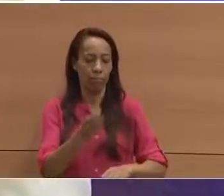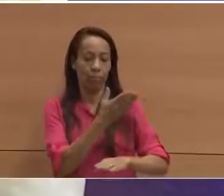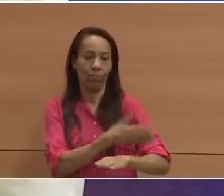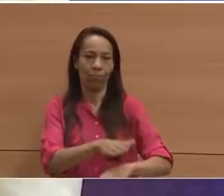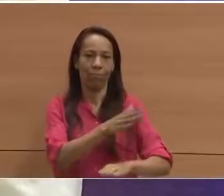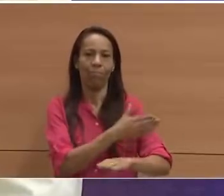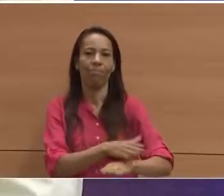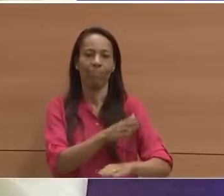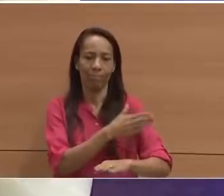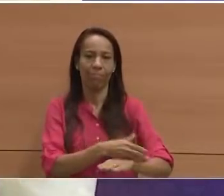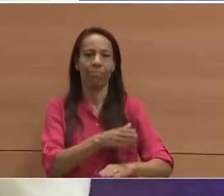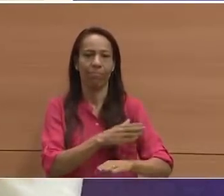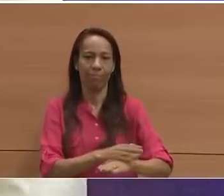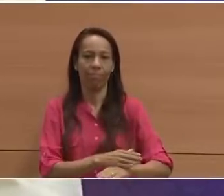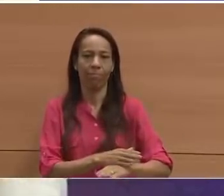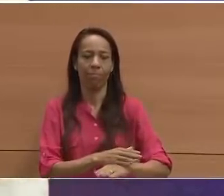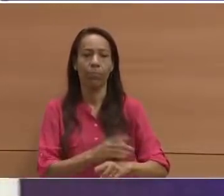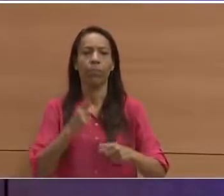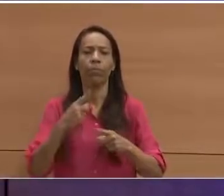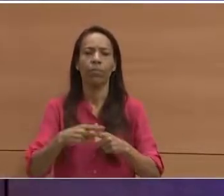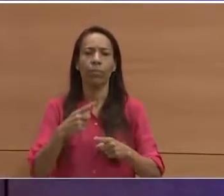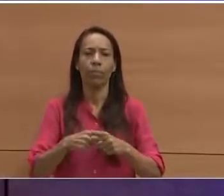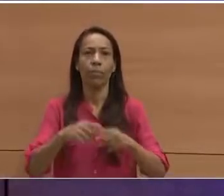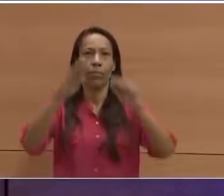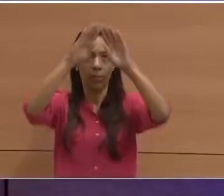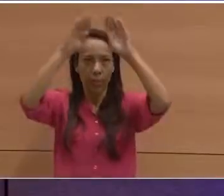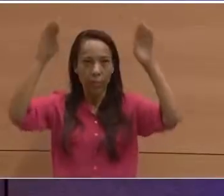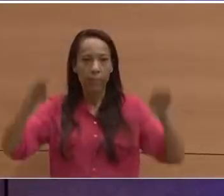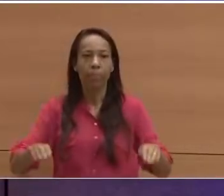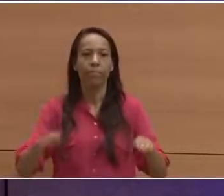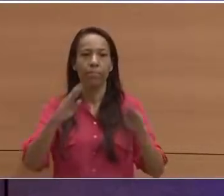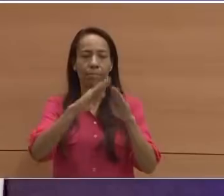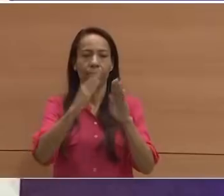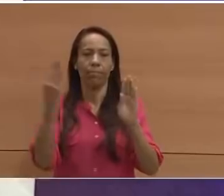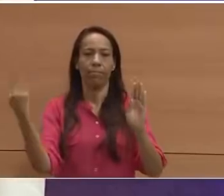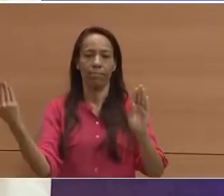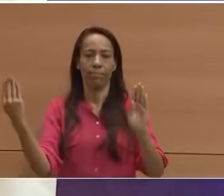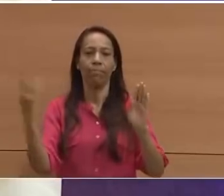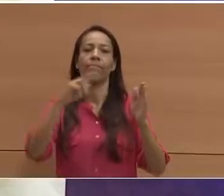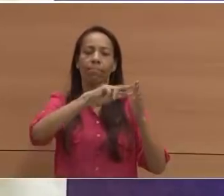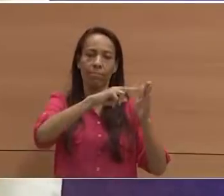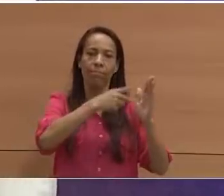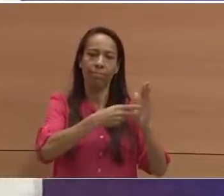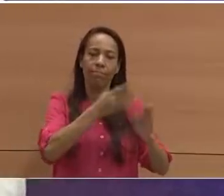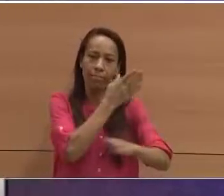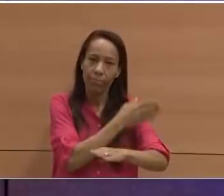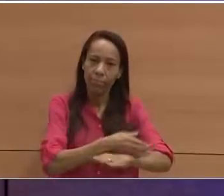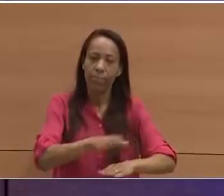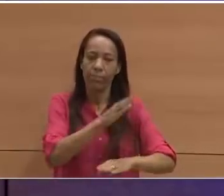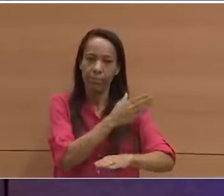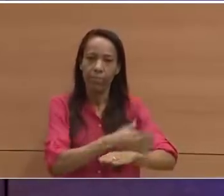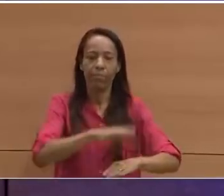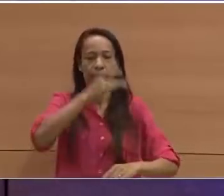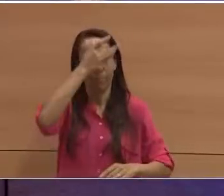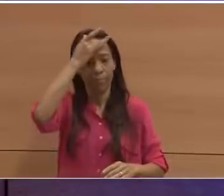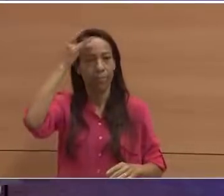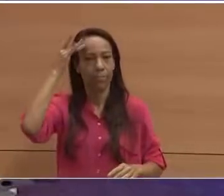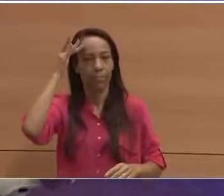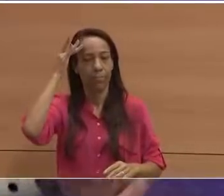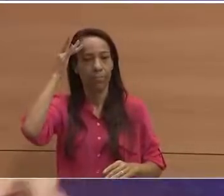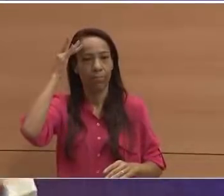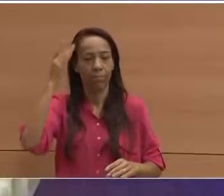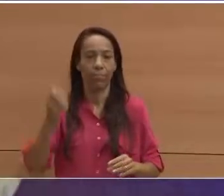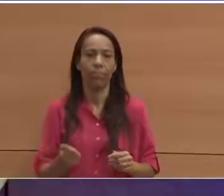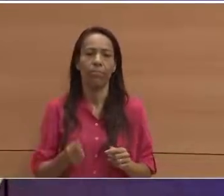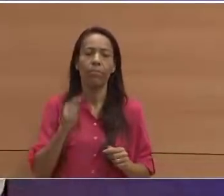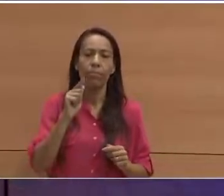A porta se abriu. Ele estava aperfeiçoando as pessoas. E se você sabe, quando aperfeiçoam as pessoas, há muitos adversários,